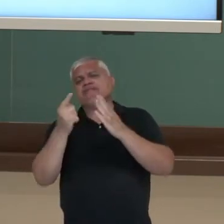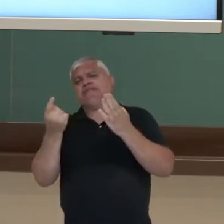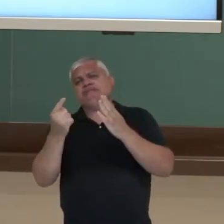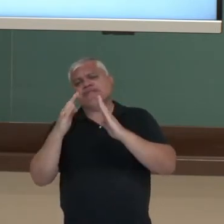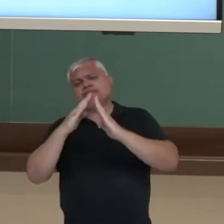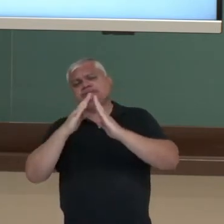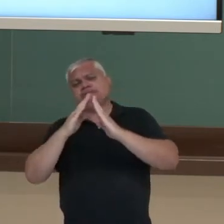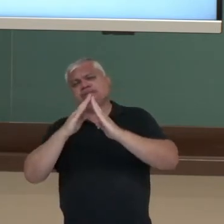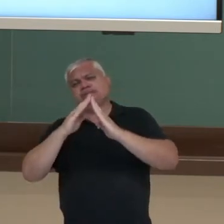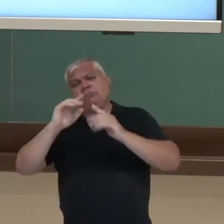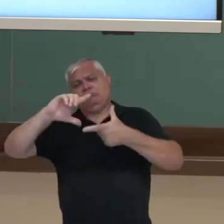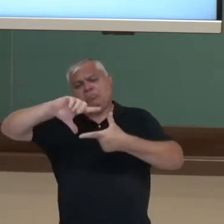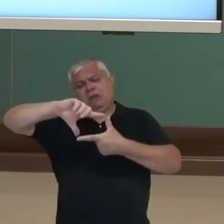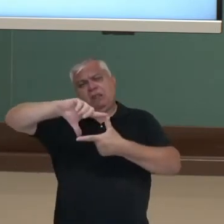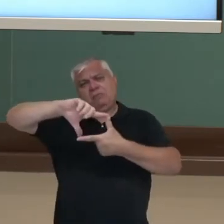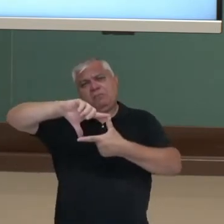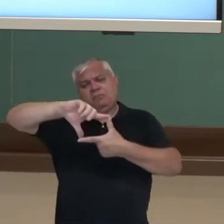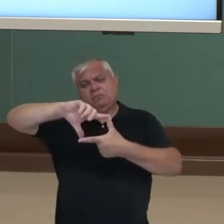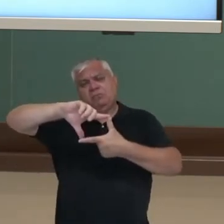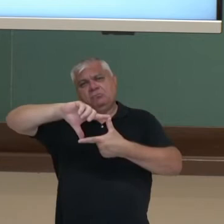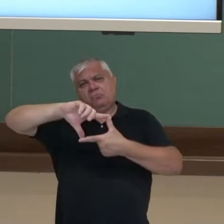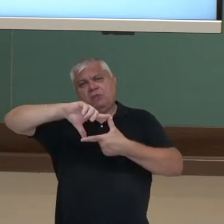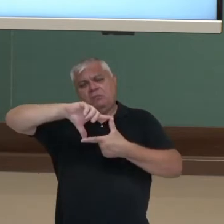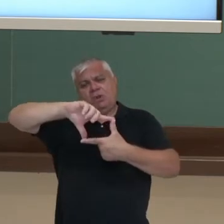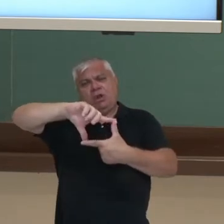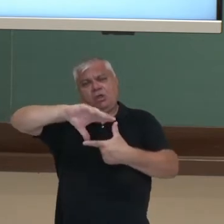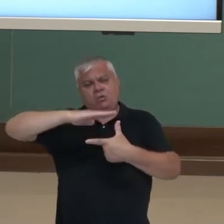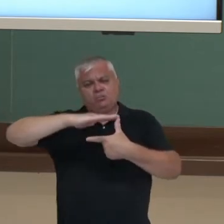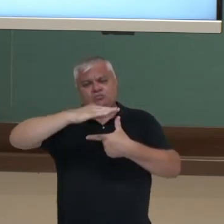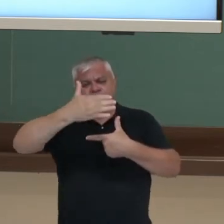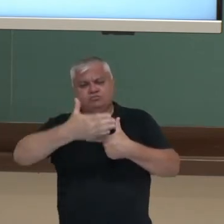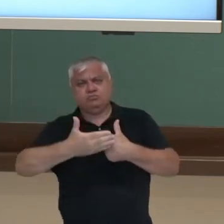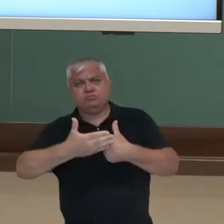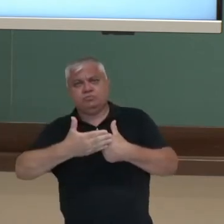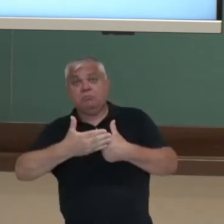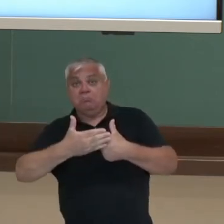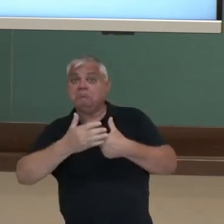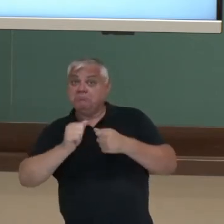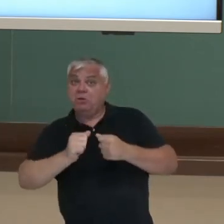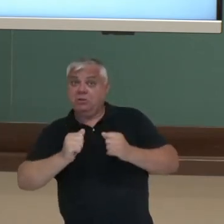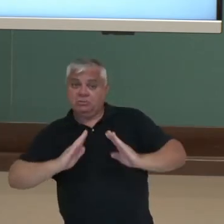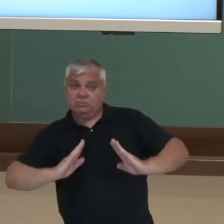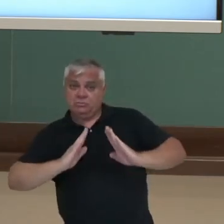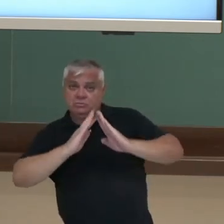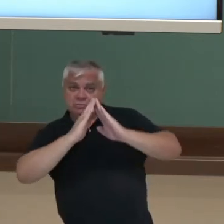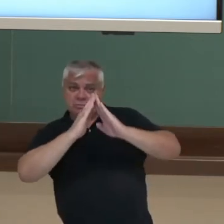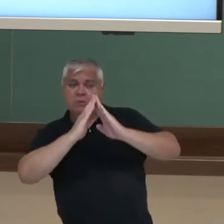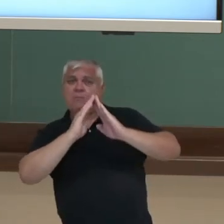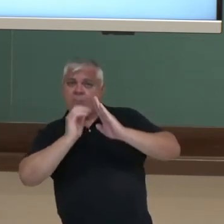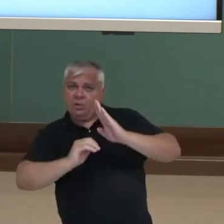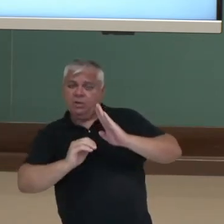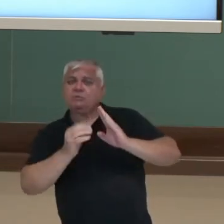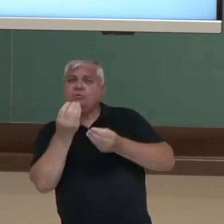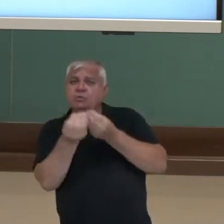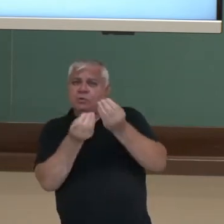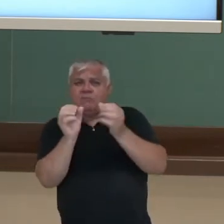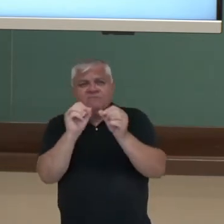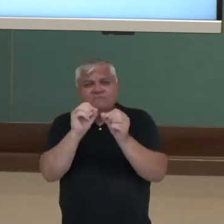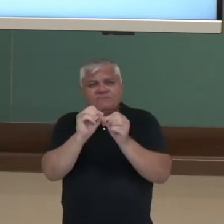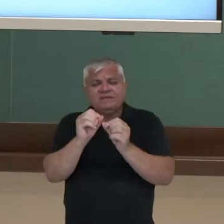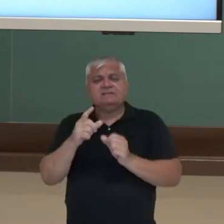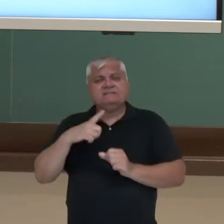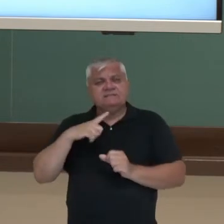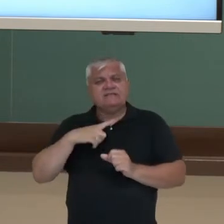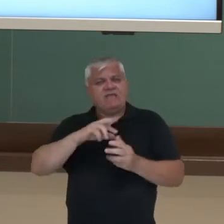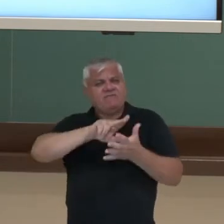um paralelepípedo e a extremidade dele é exatamente uma pirâmide, então eu consigo decompor em duas figuras. Então, nós podemos